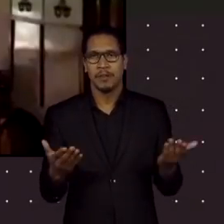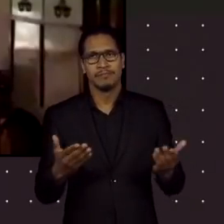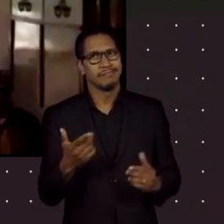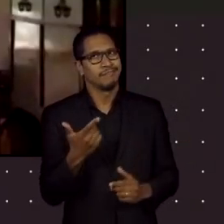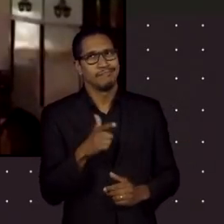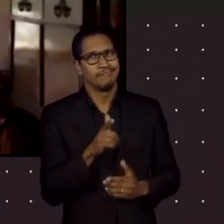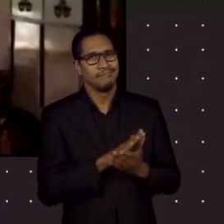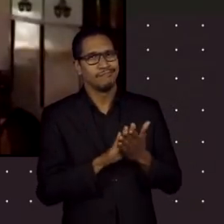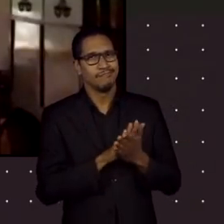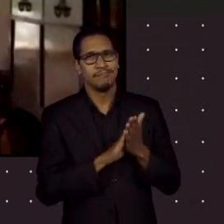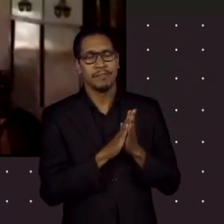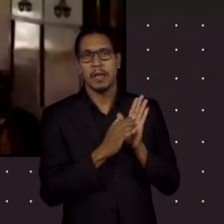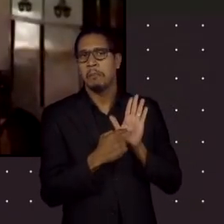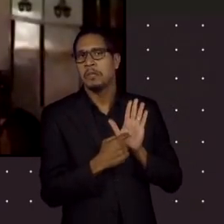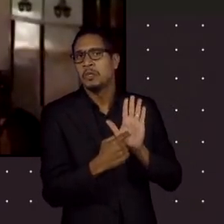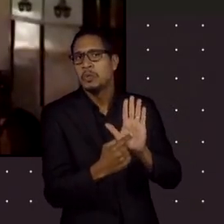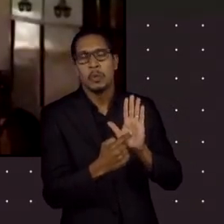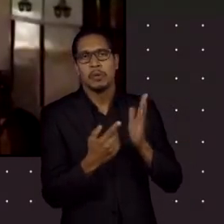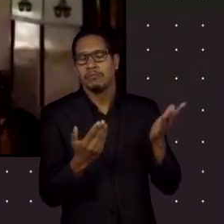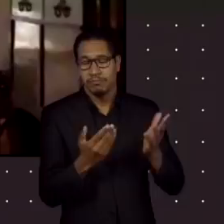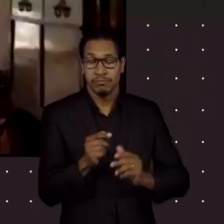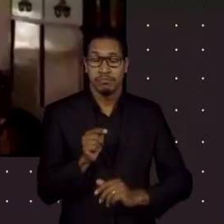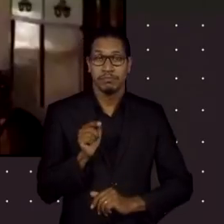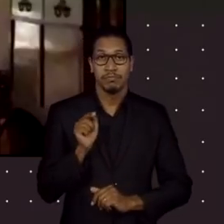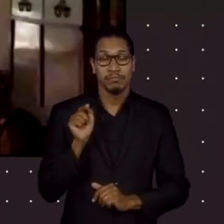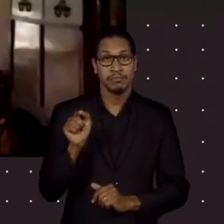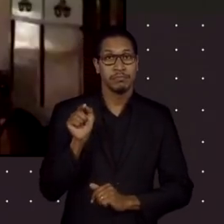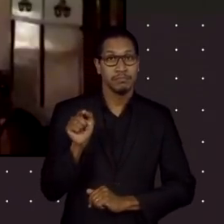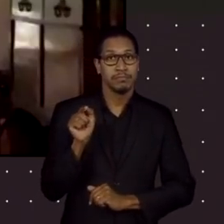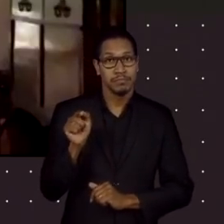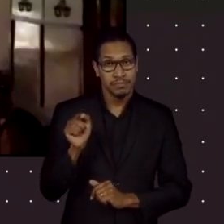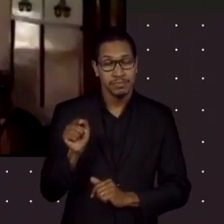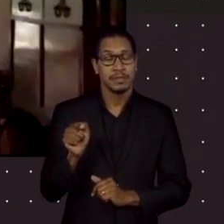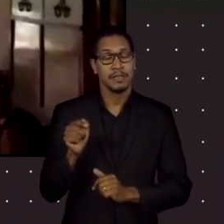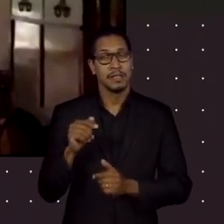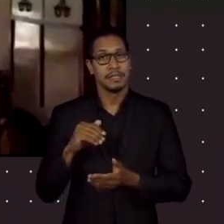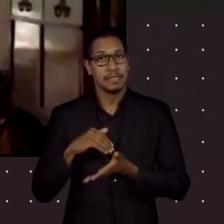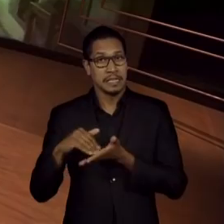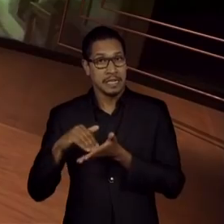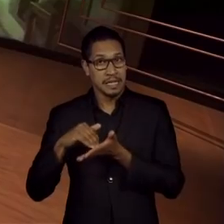Erasmo era secretário do Carlos Imperial.